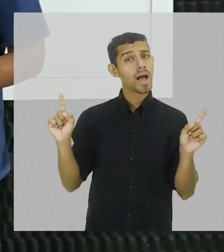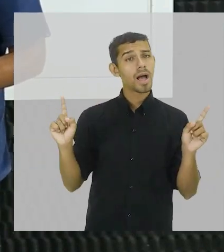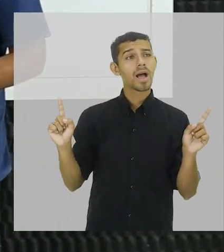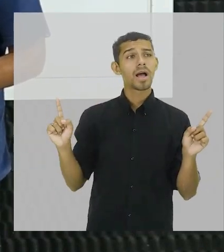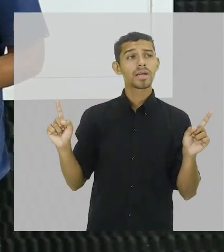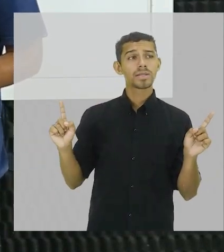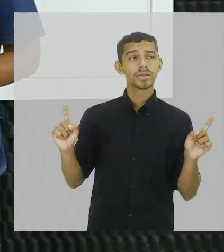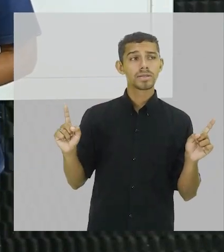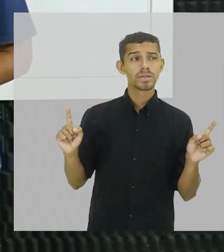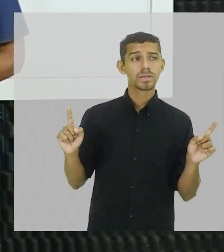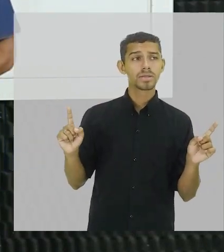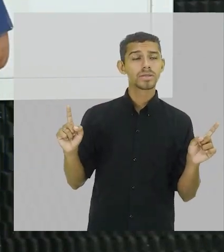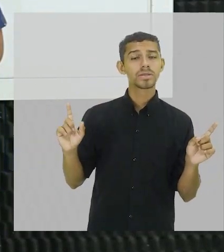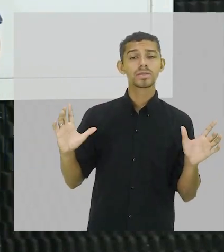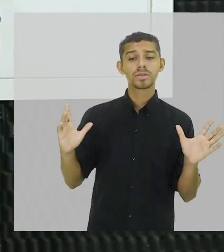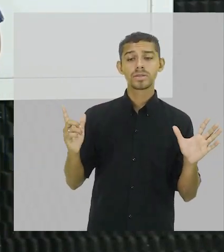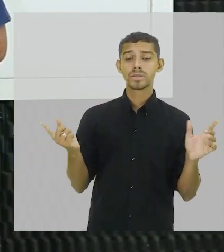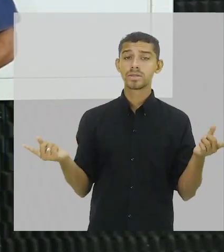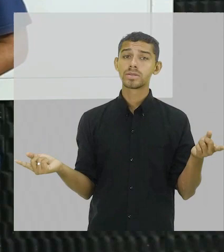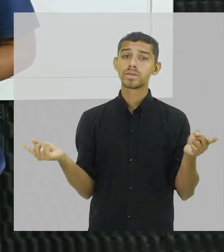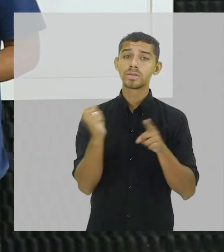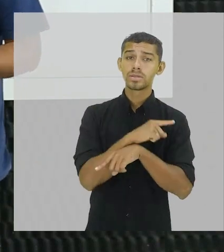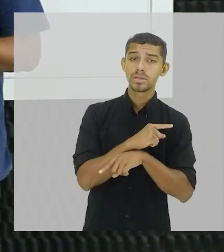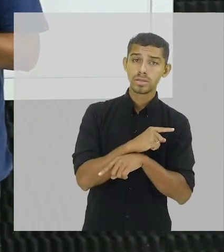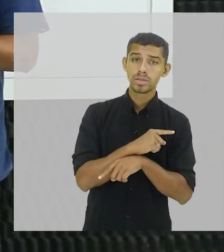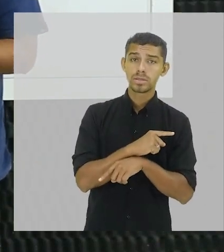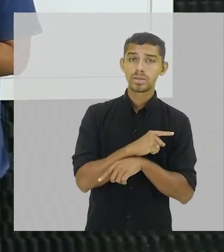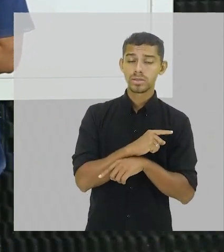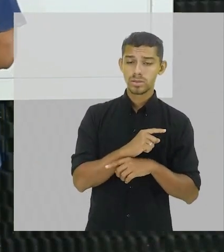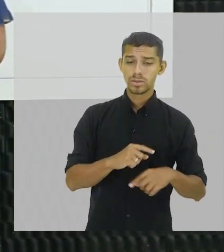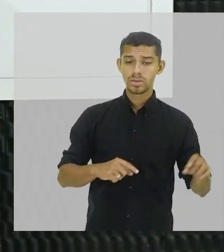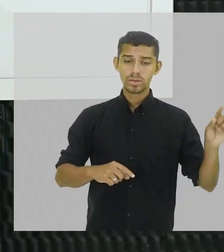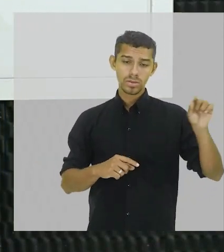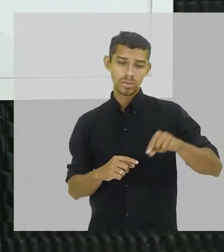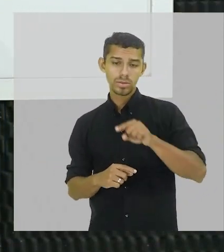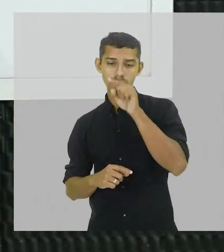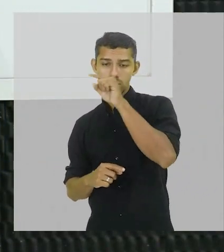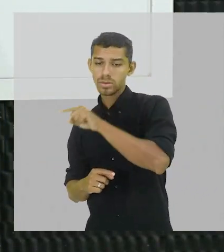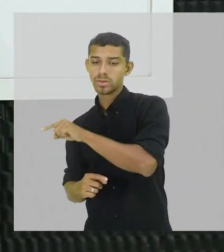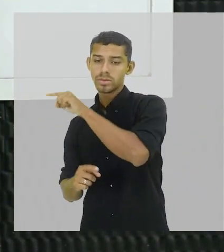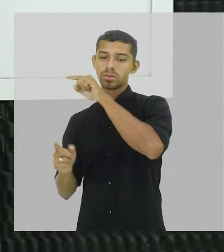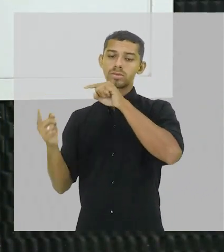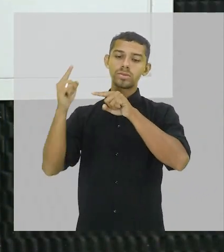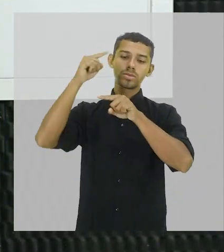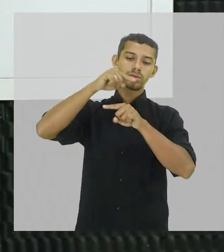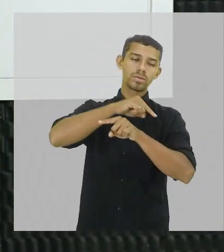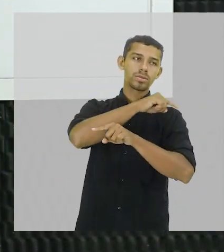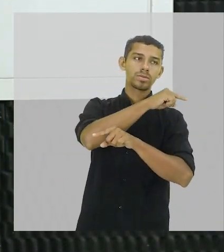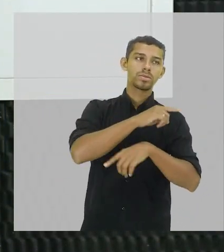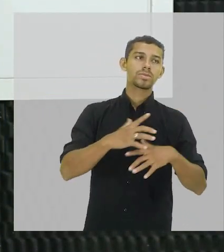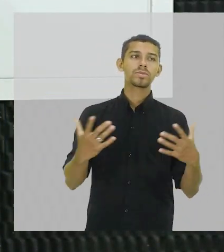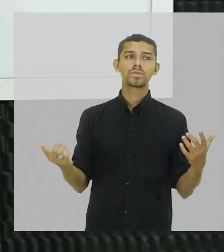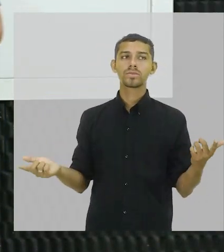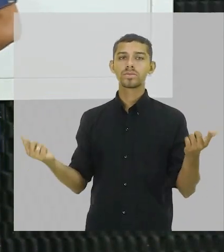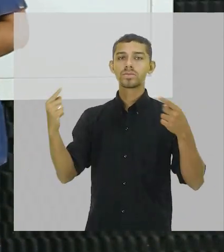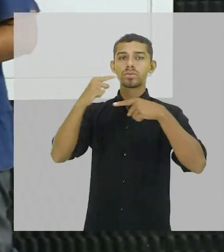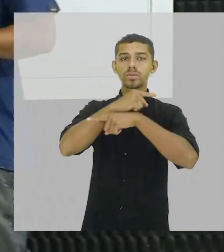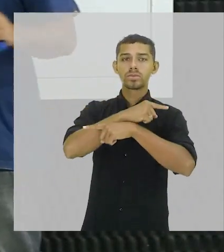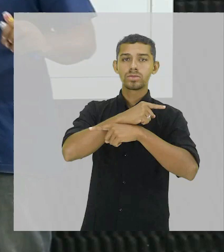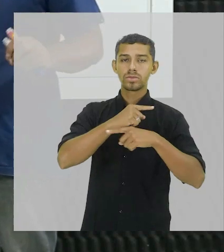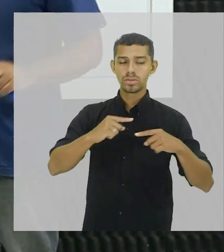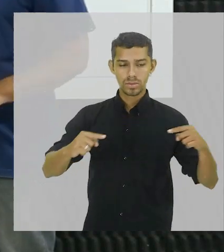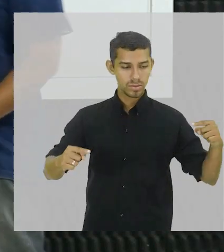refletir na fase oposta. Olha só qual é aqui, não é,